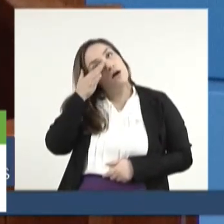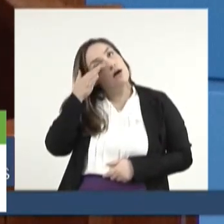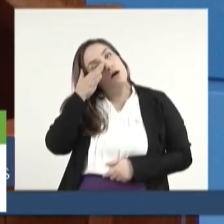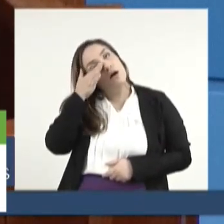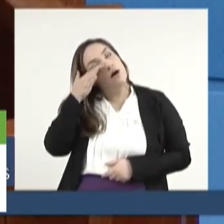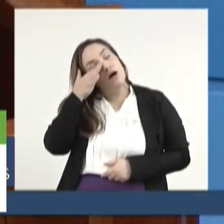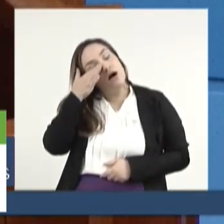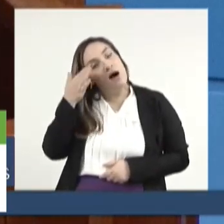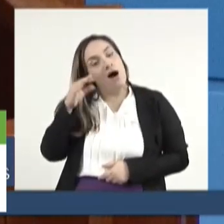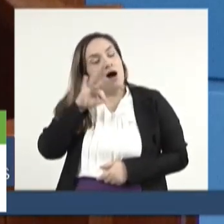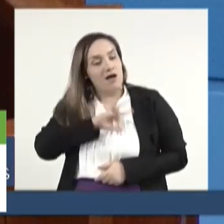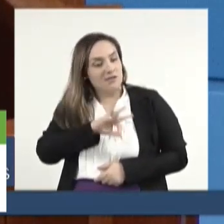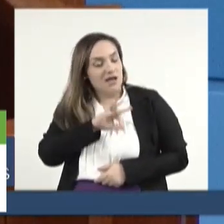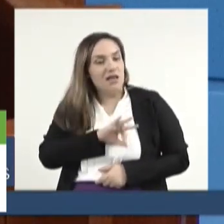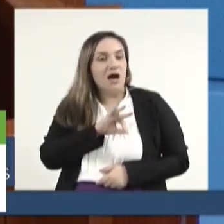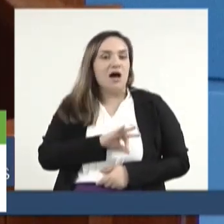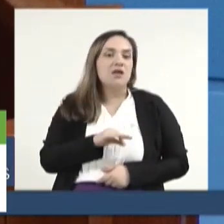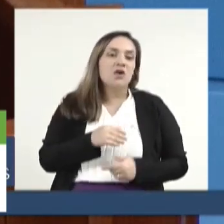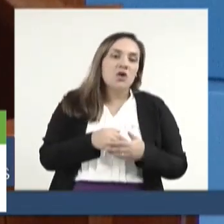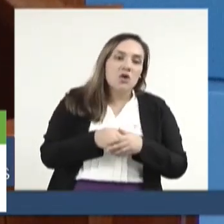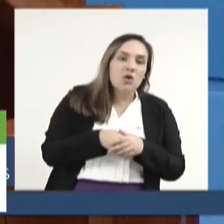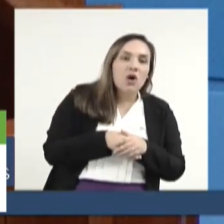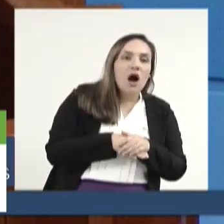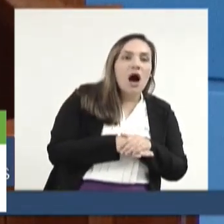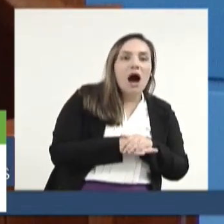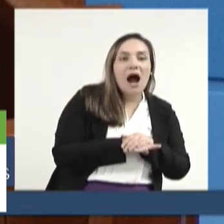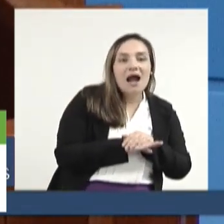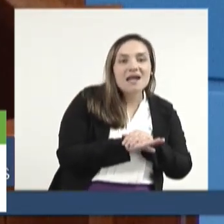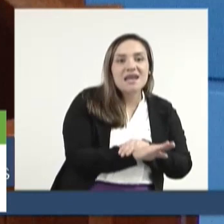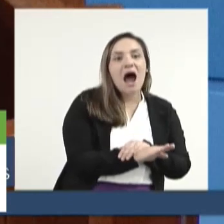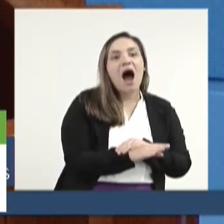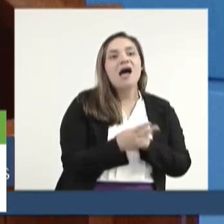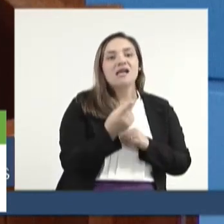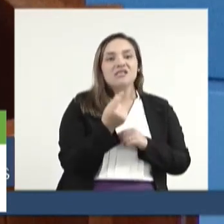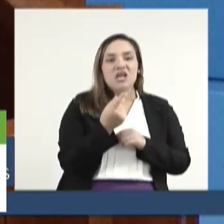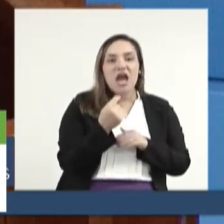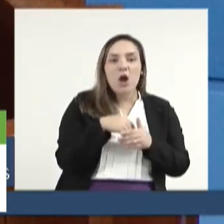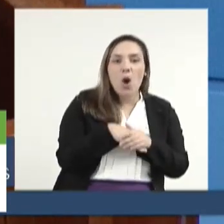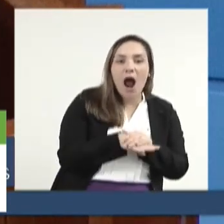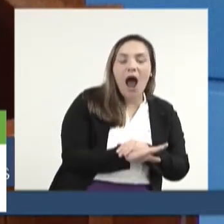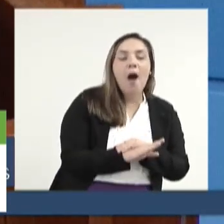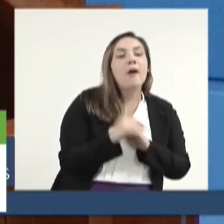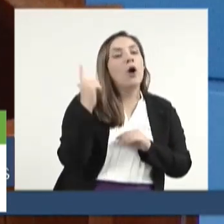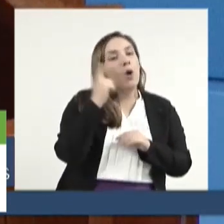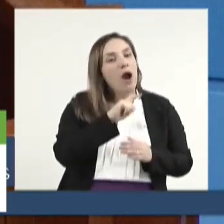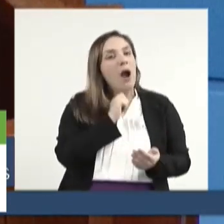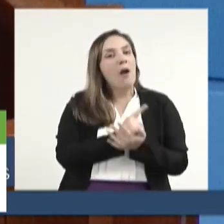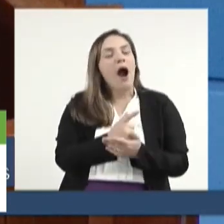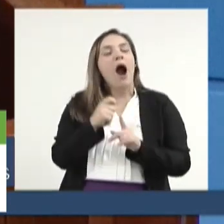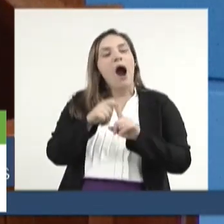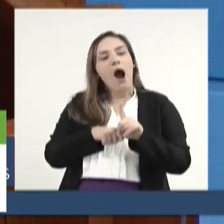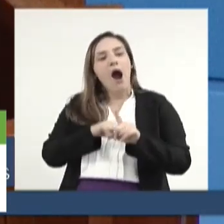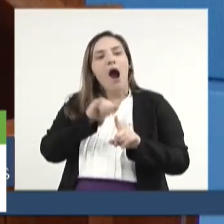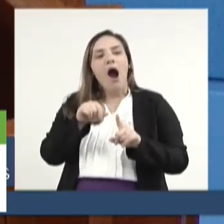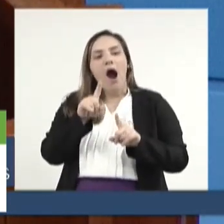ela precisa guardar esse dinheiro durante o ano, garantir uma remuneração para poder continuar o seu sustento e o sustento da sua